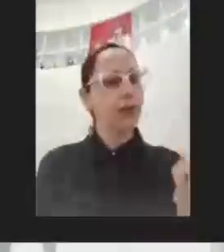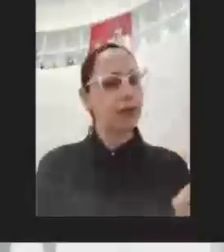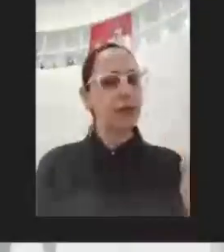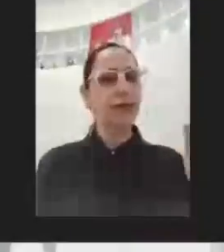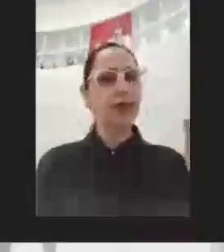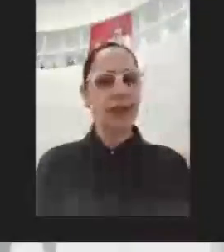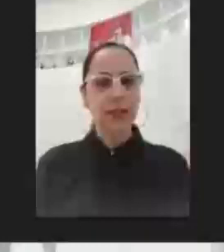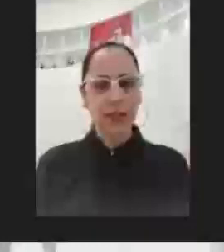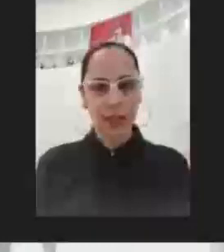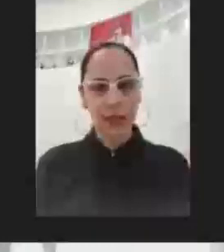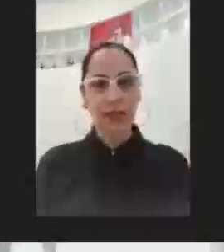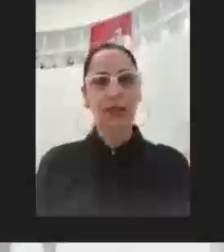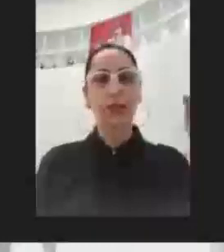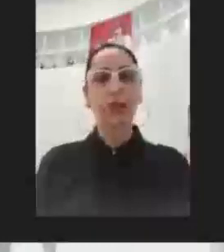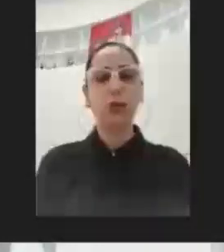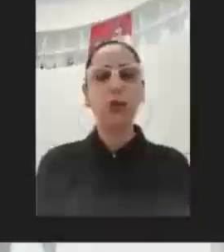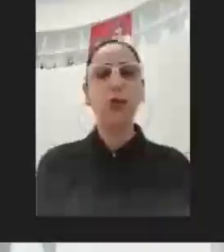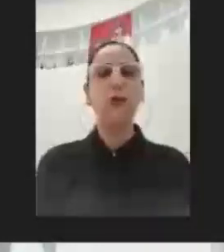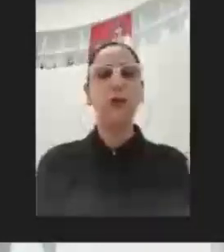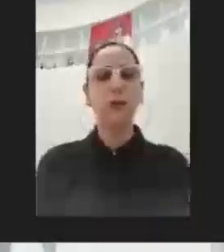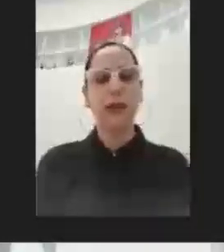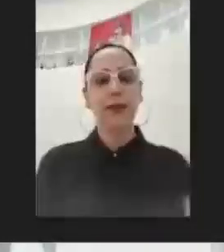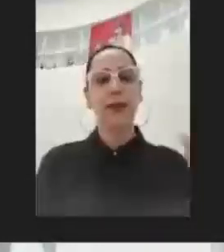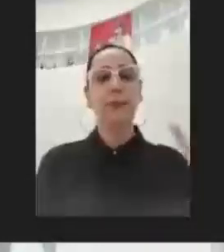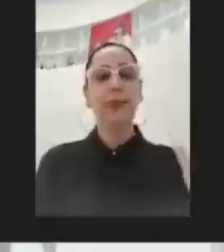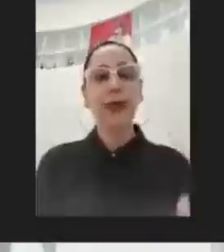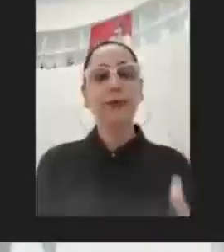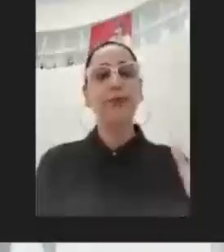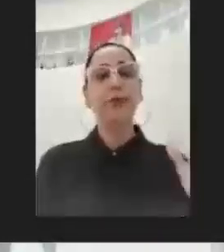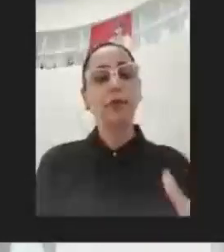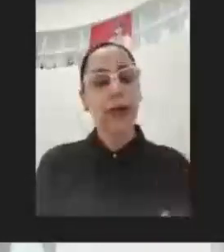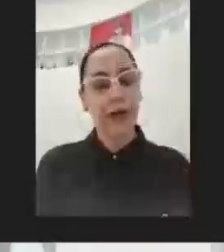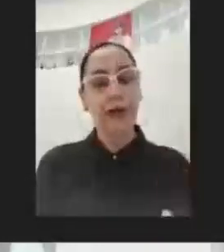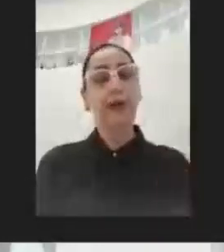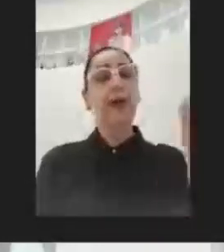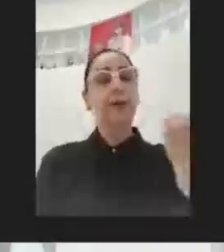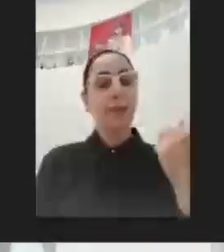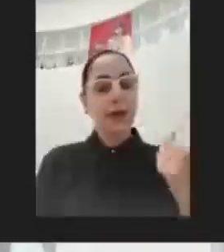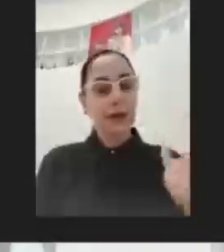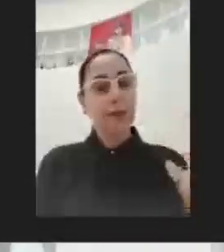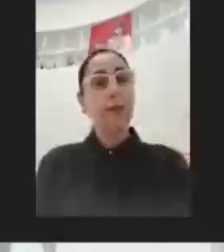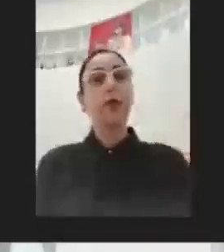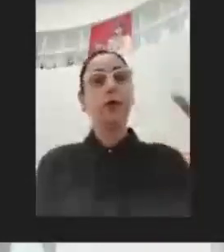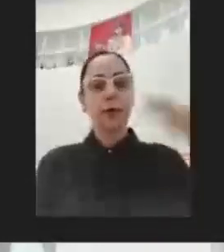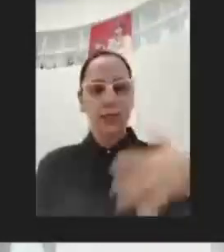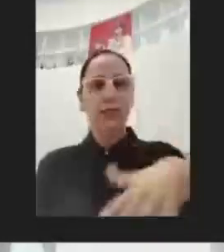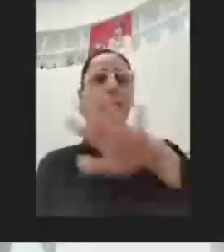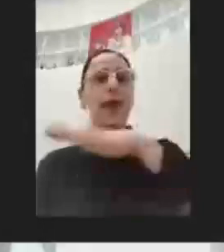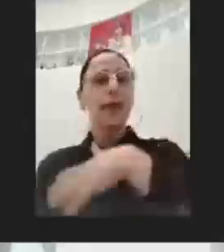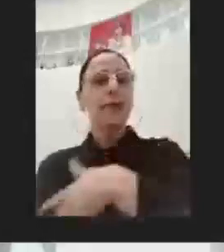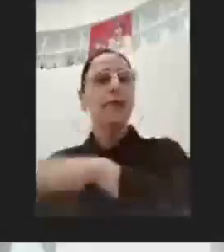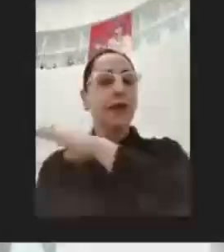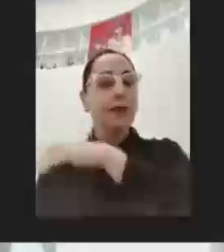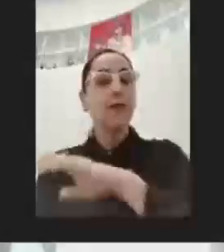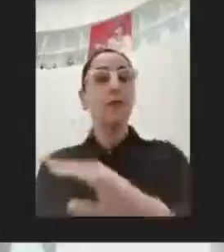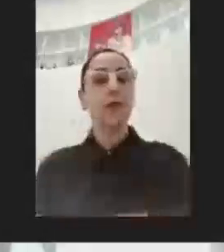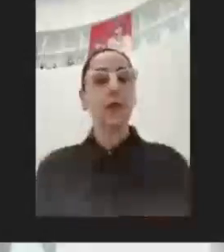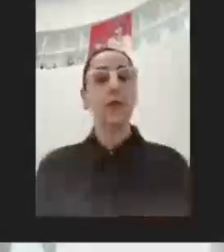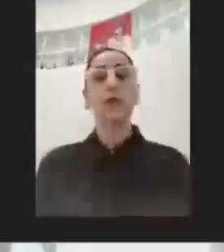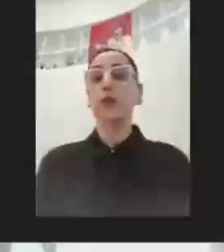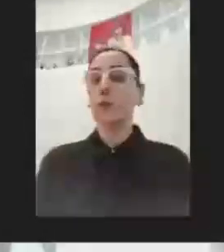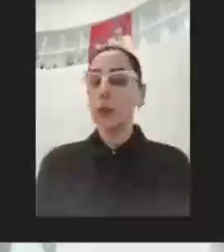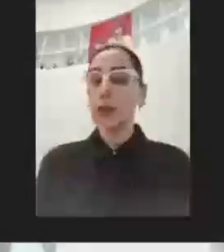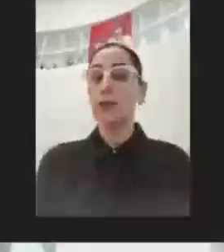Calma. Primeiro tenha certeza do problema, da dificuldade, para depois,